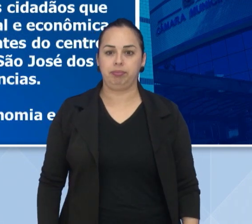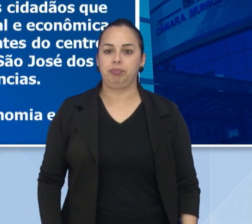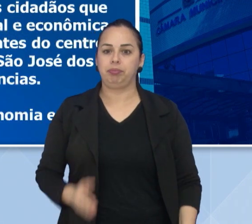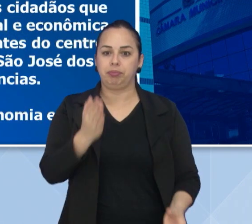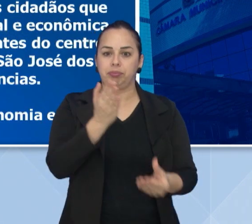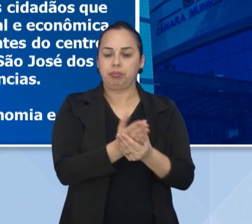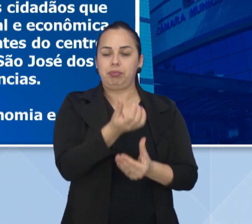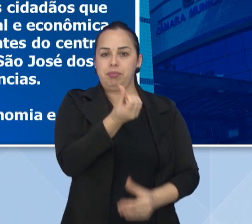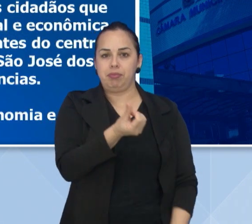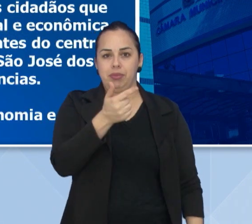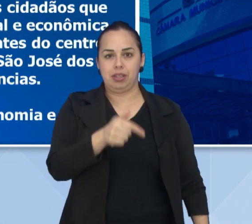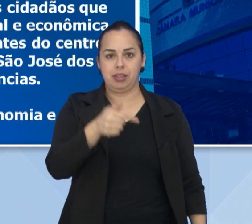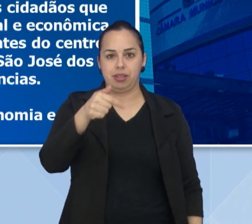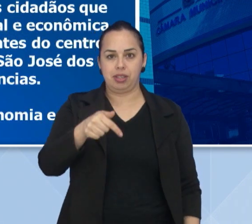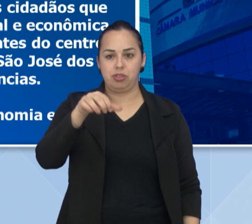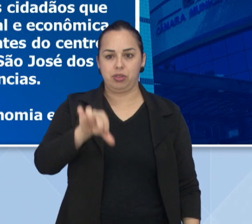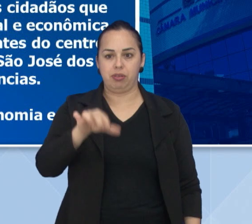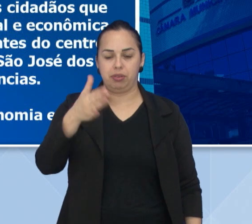Processo número